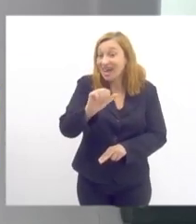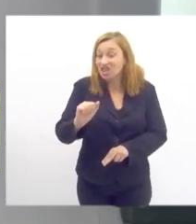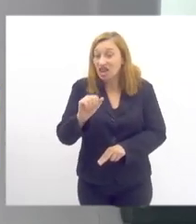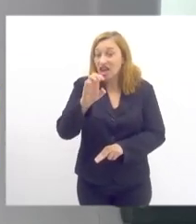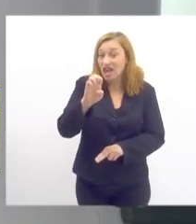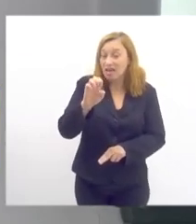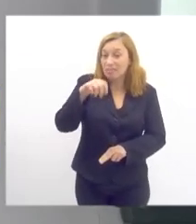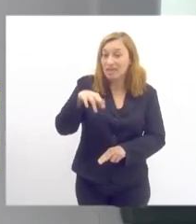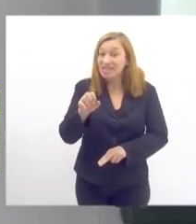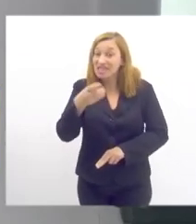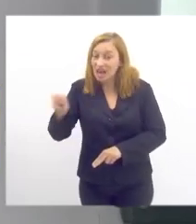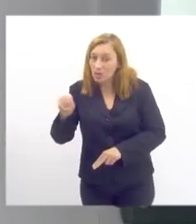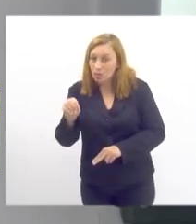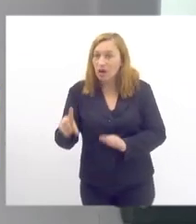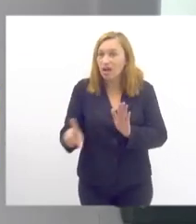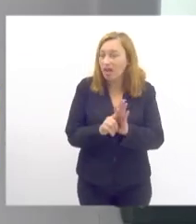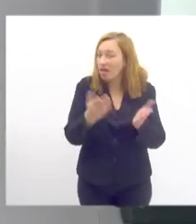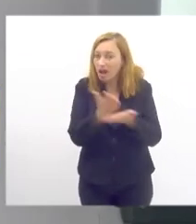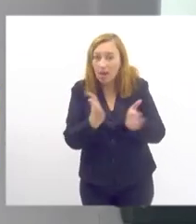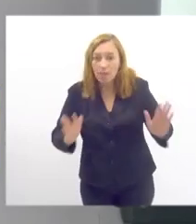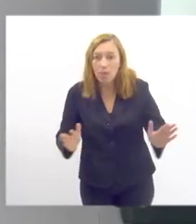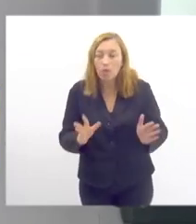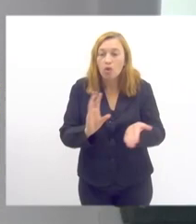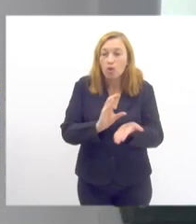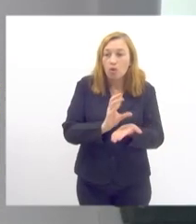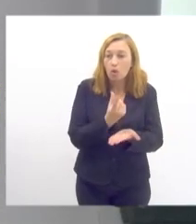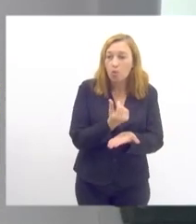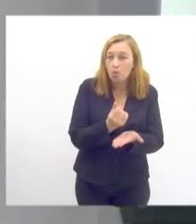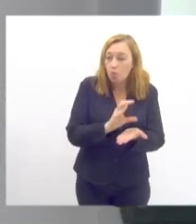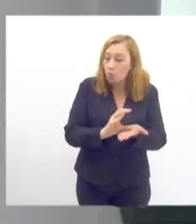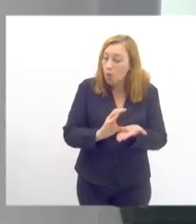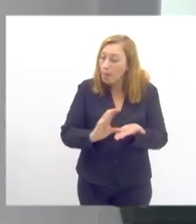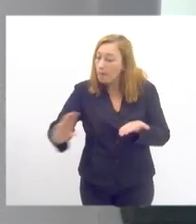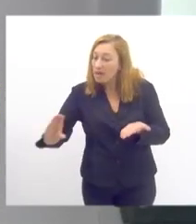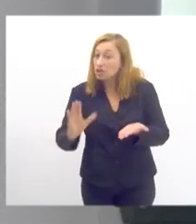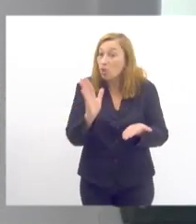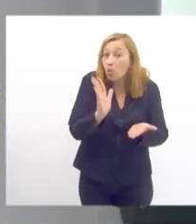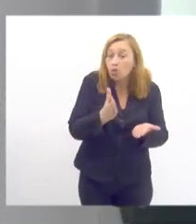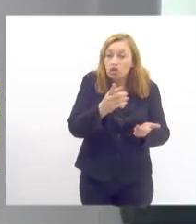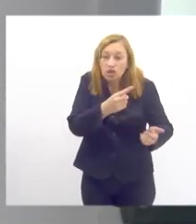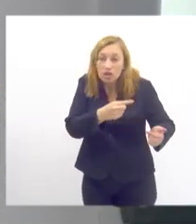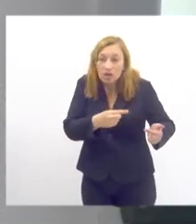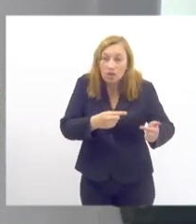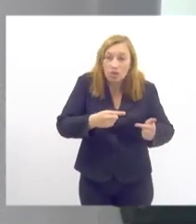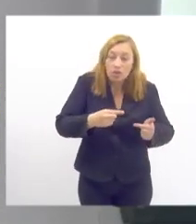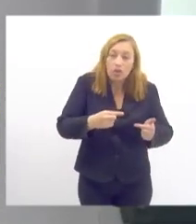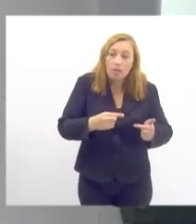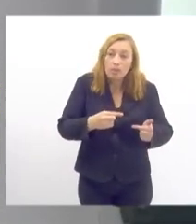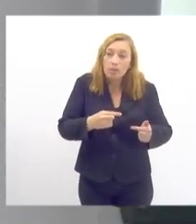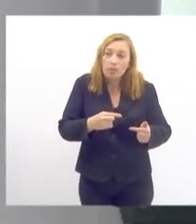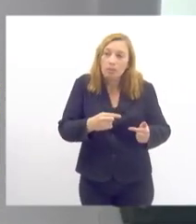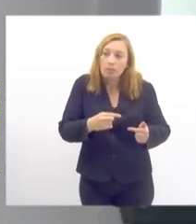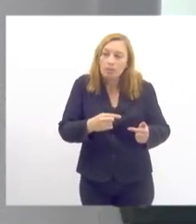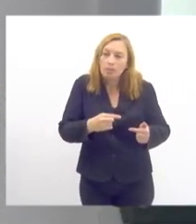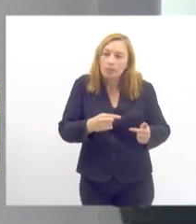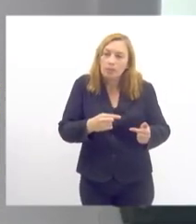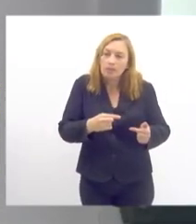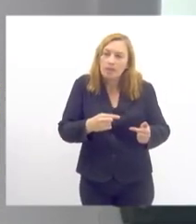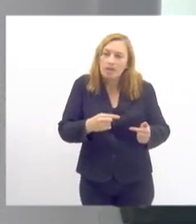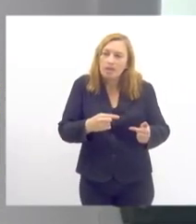emissão. Os repasses hoje, eles ultrapassam